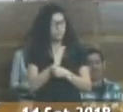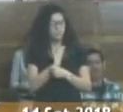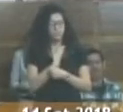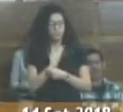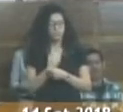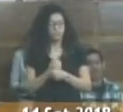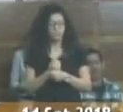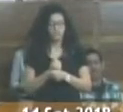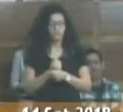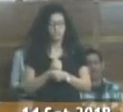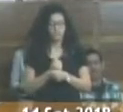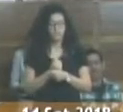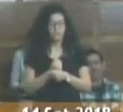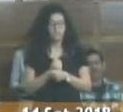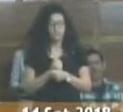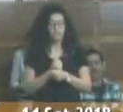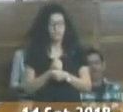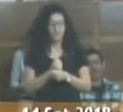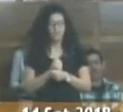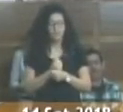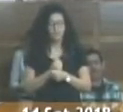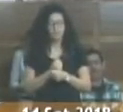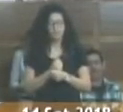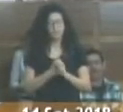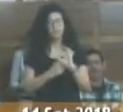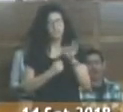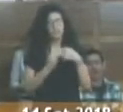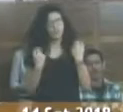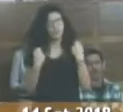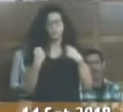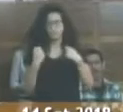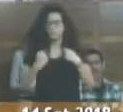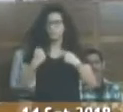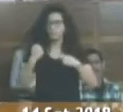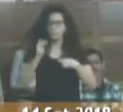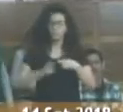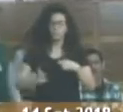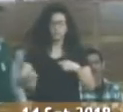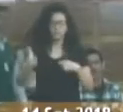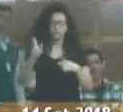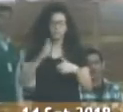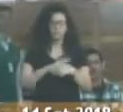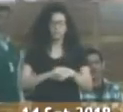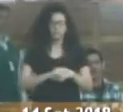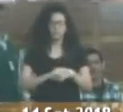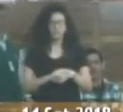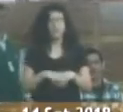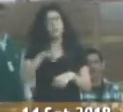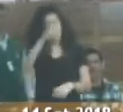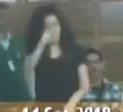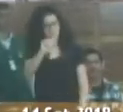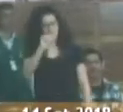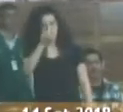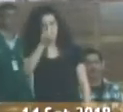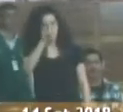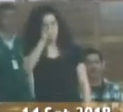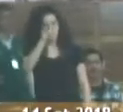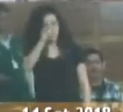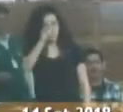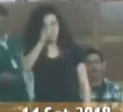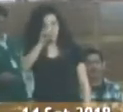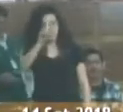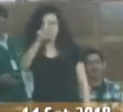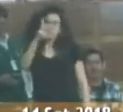companheiros, Caiçara. É isso aí, vamos em frente da Badjeco, né? Badjeco. Nossos